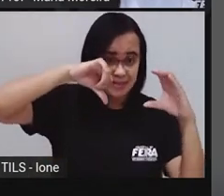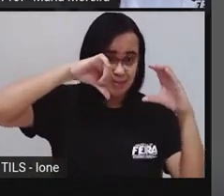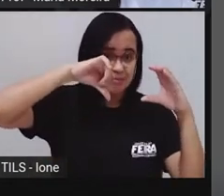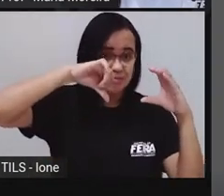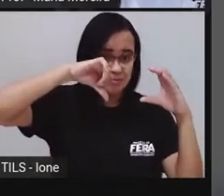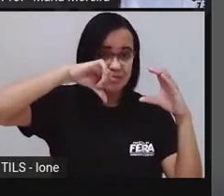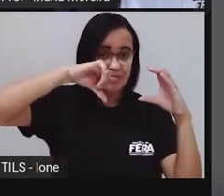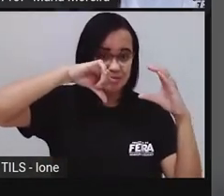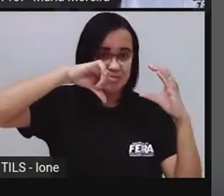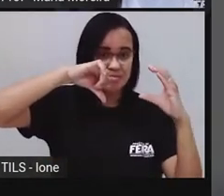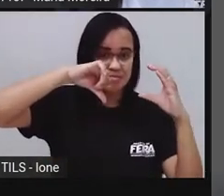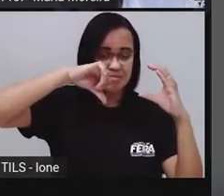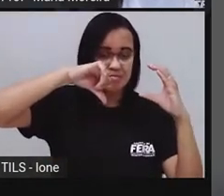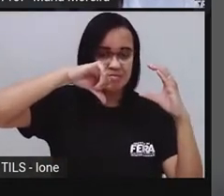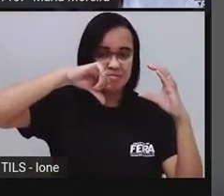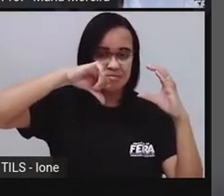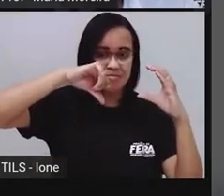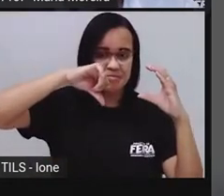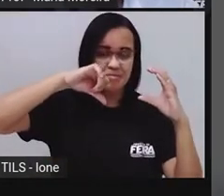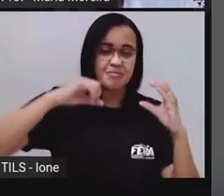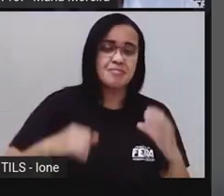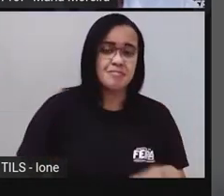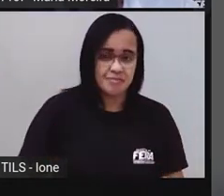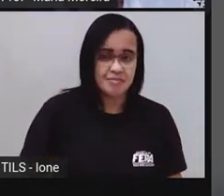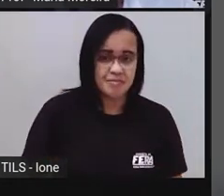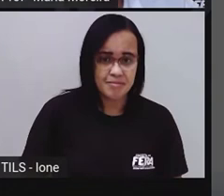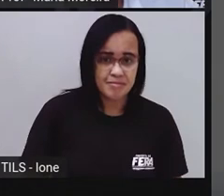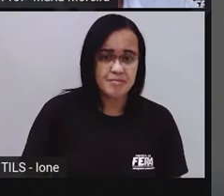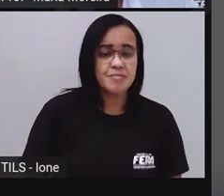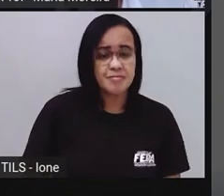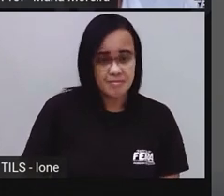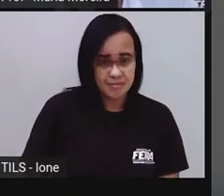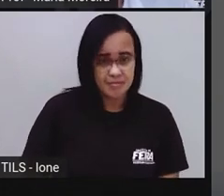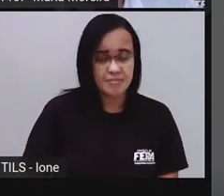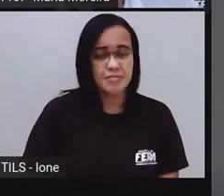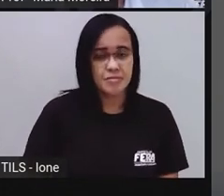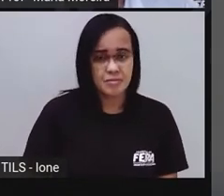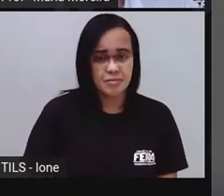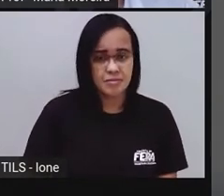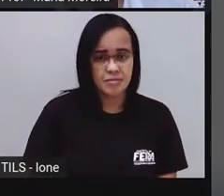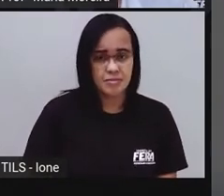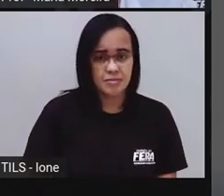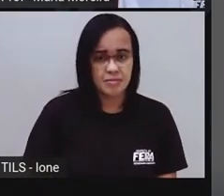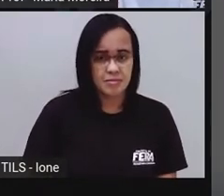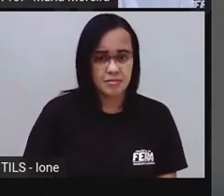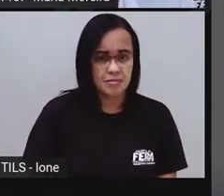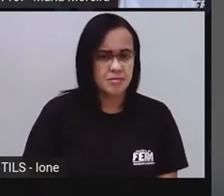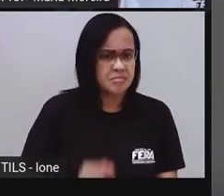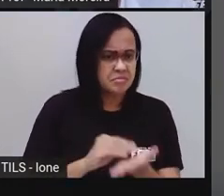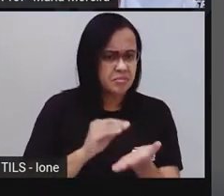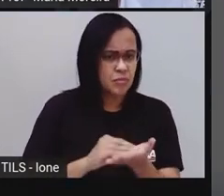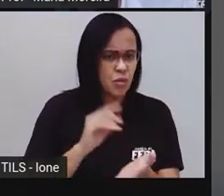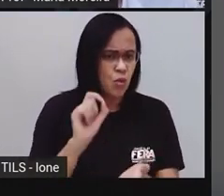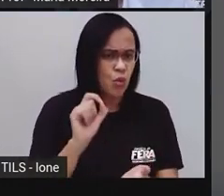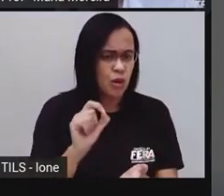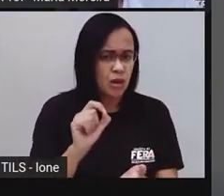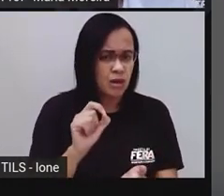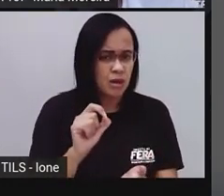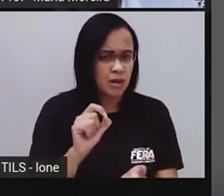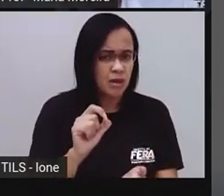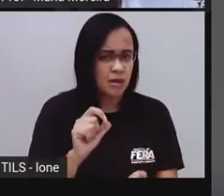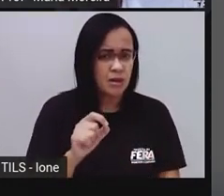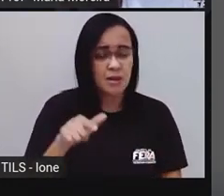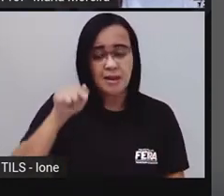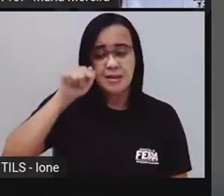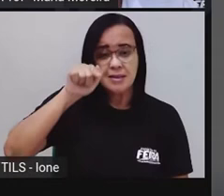o há 900 unidades e aqui na verdade na unidade de milhar eu